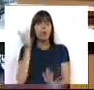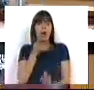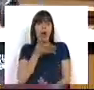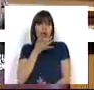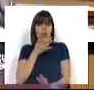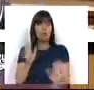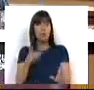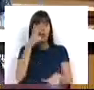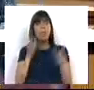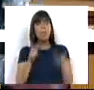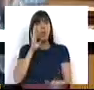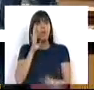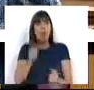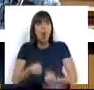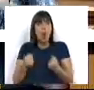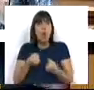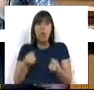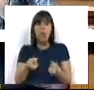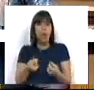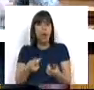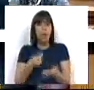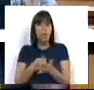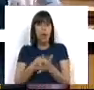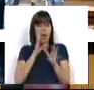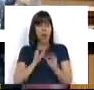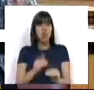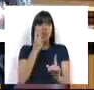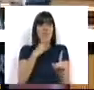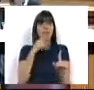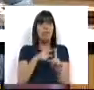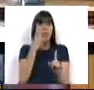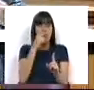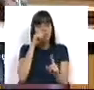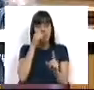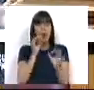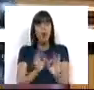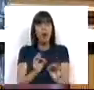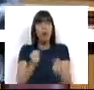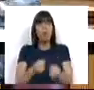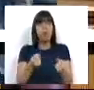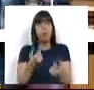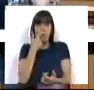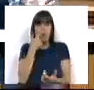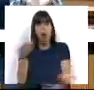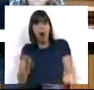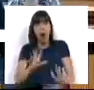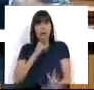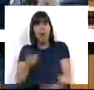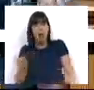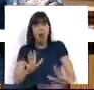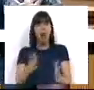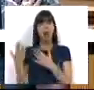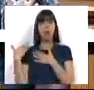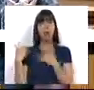vida. Porque pessoas que sabem que não conseguem suportar a educação de um filho ou não conseguem criar um filho, optam por não o ter,